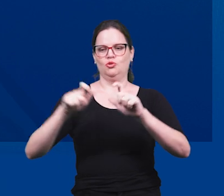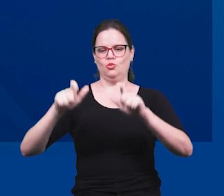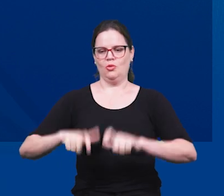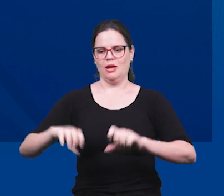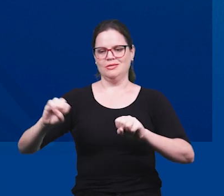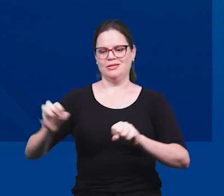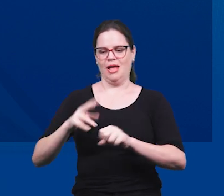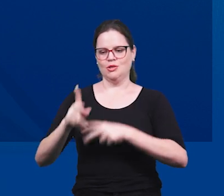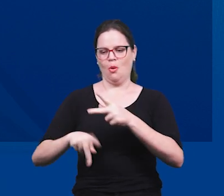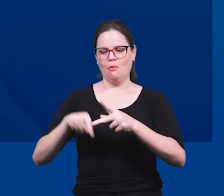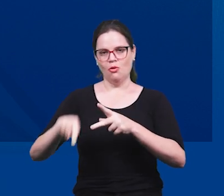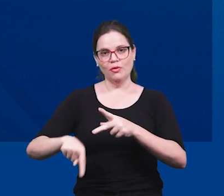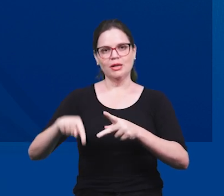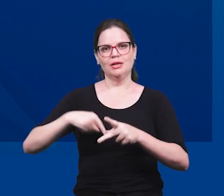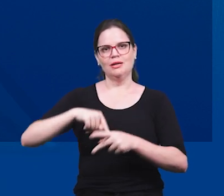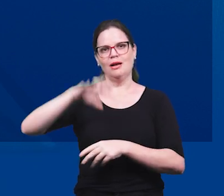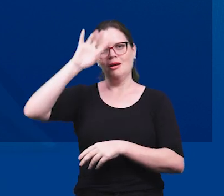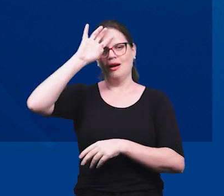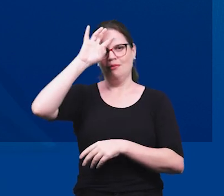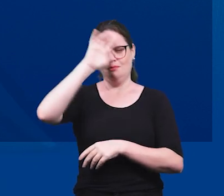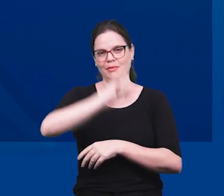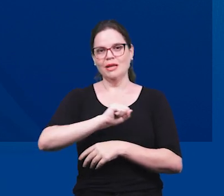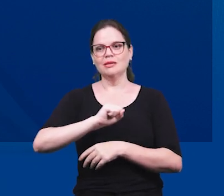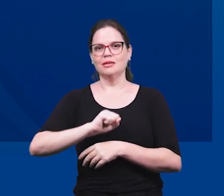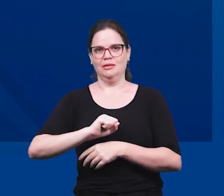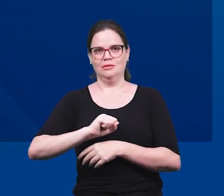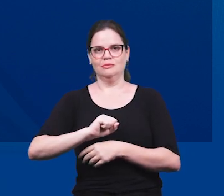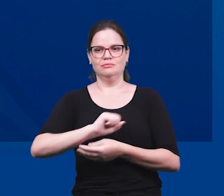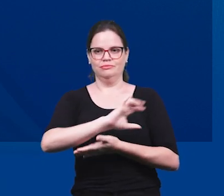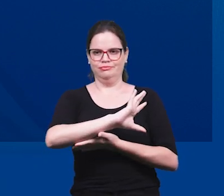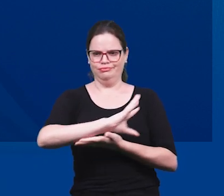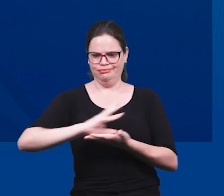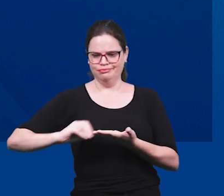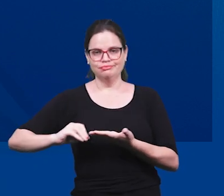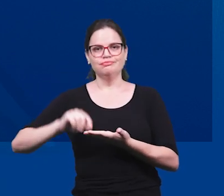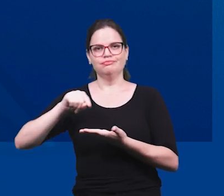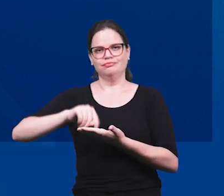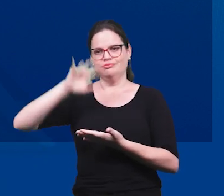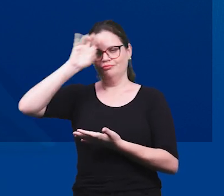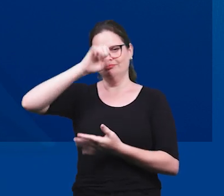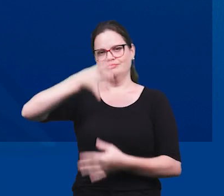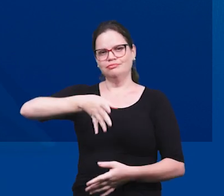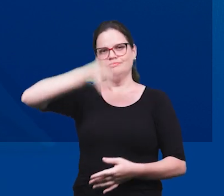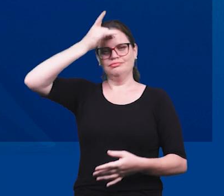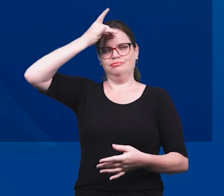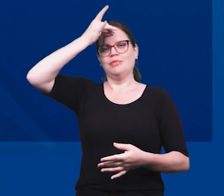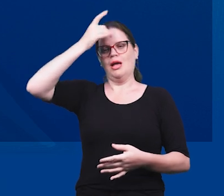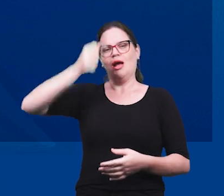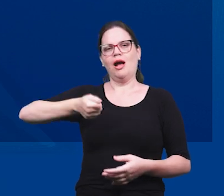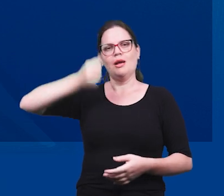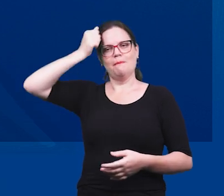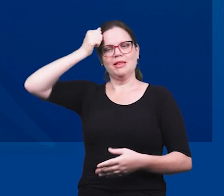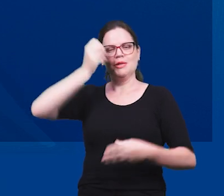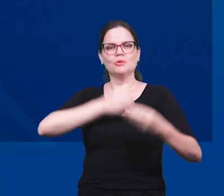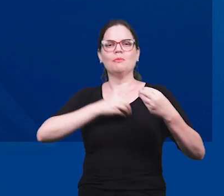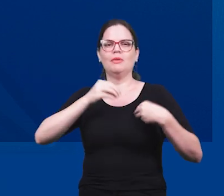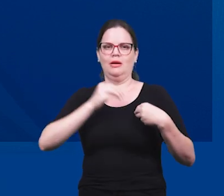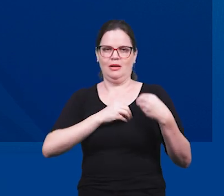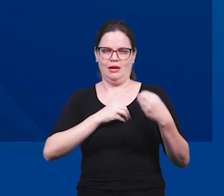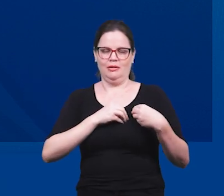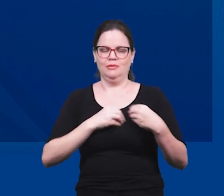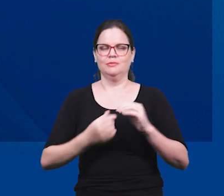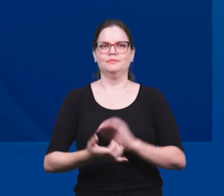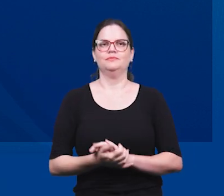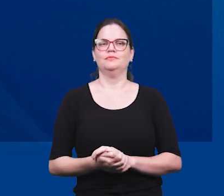ouviu, mas os remanescentes de Sardes, eles receberam, ouviram, guardaram e se arrependeram.